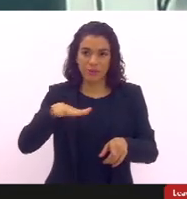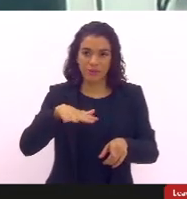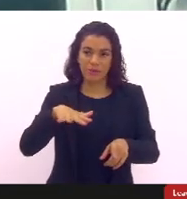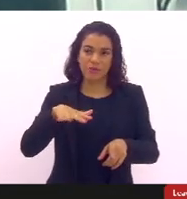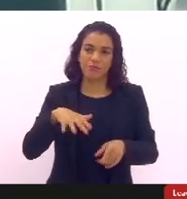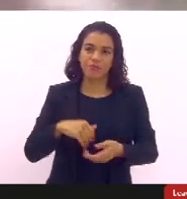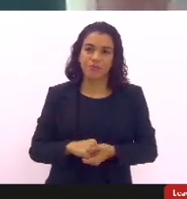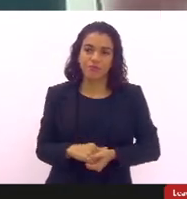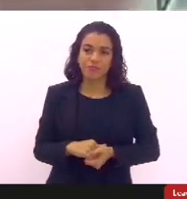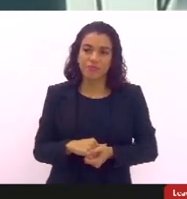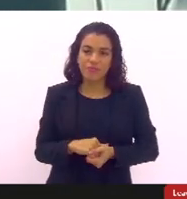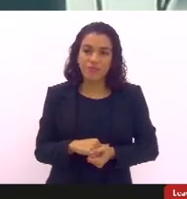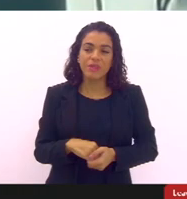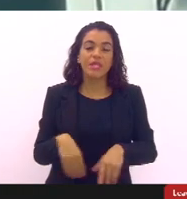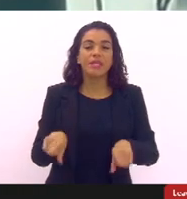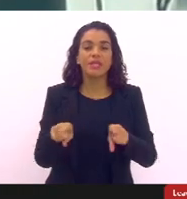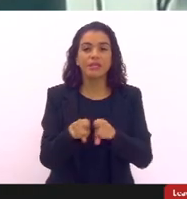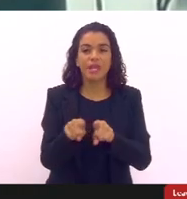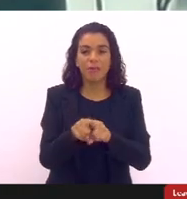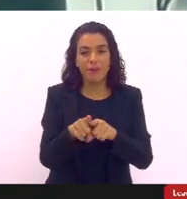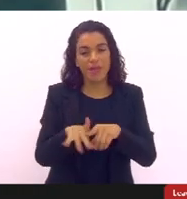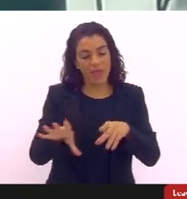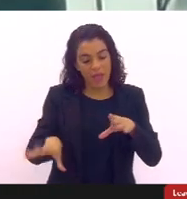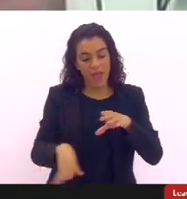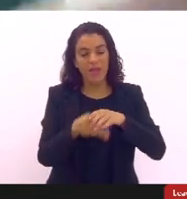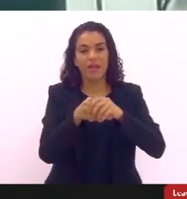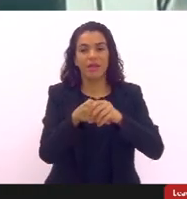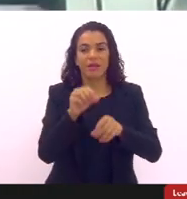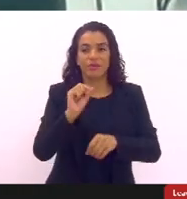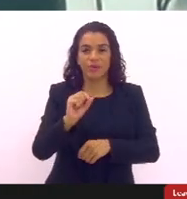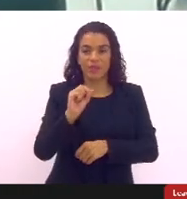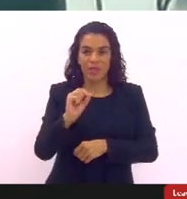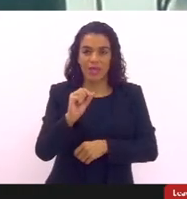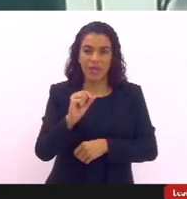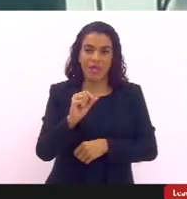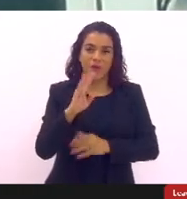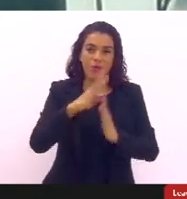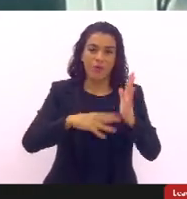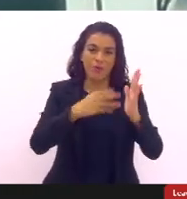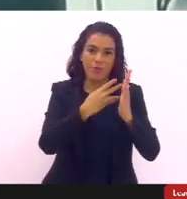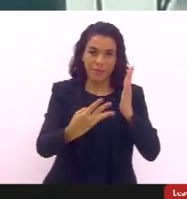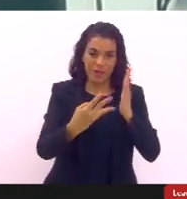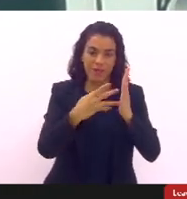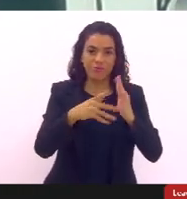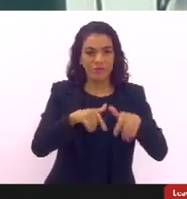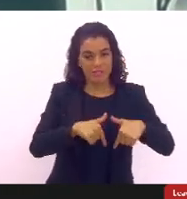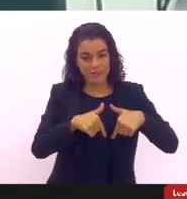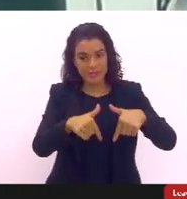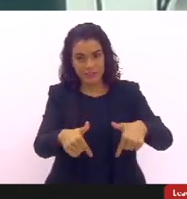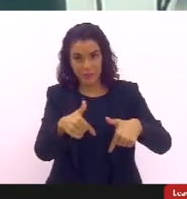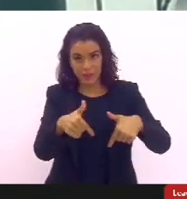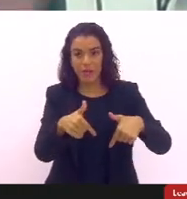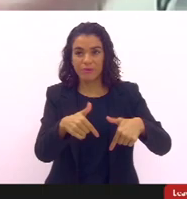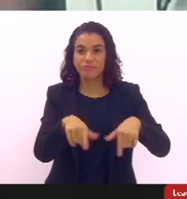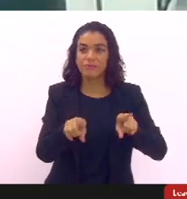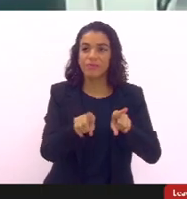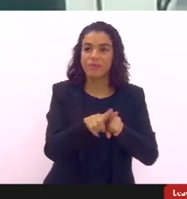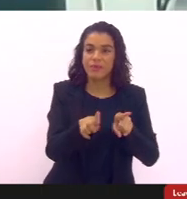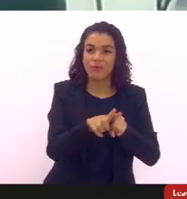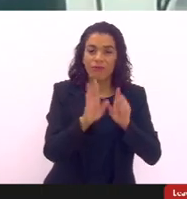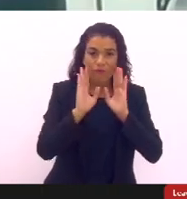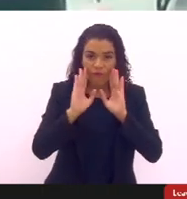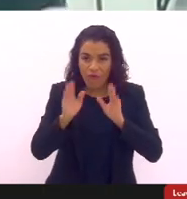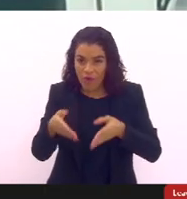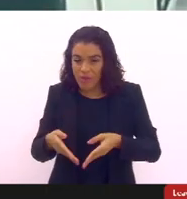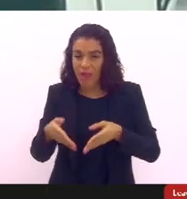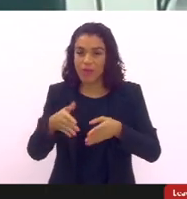saúde prisional. E também agregando as informações do plano que está sendo executado, voltado para não